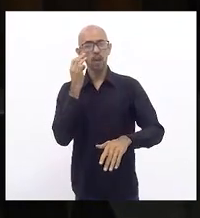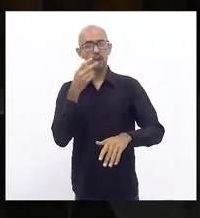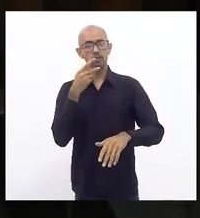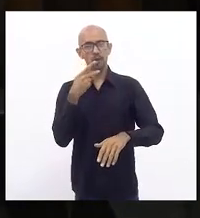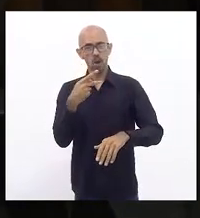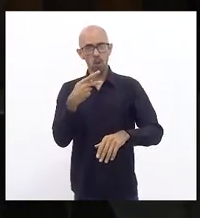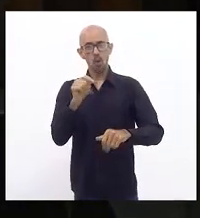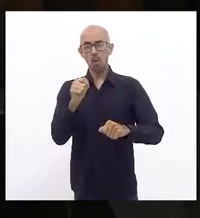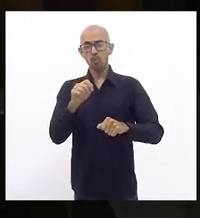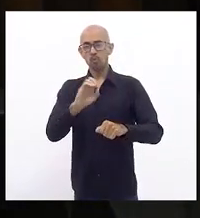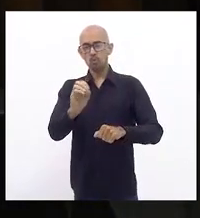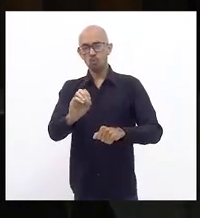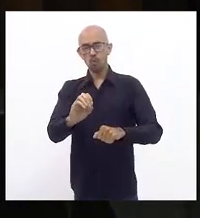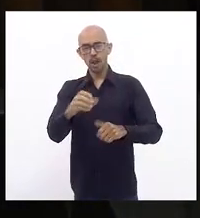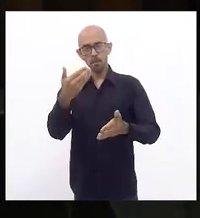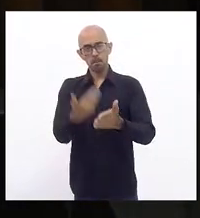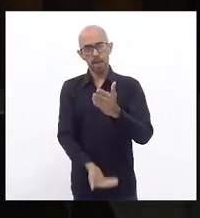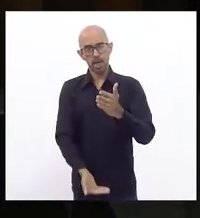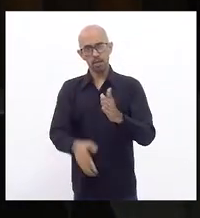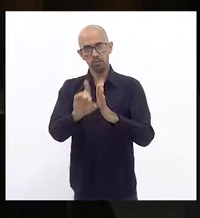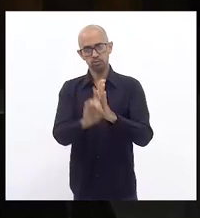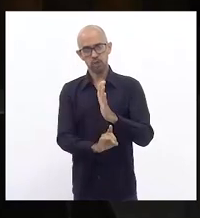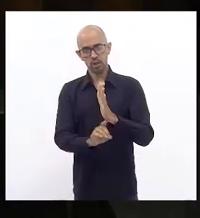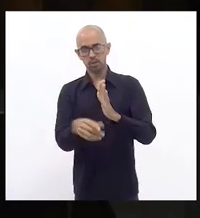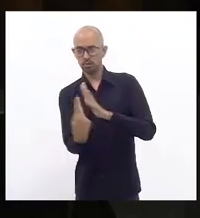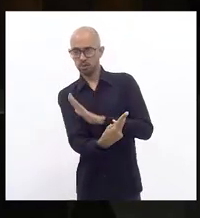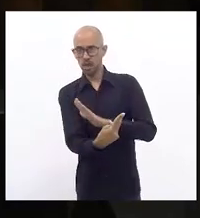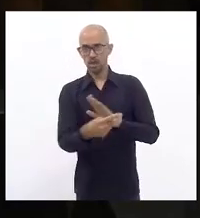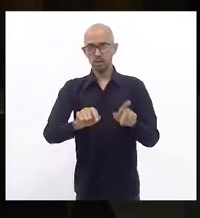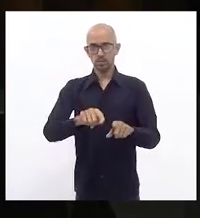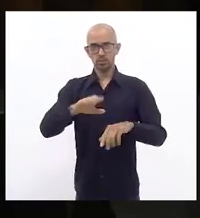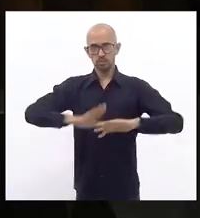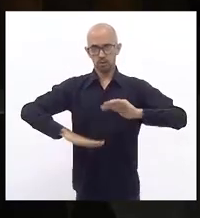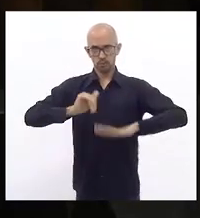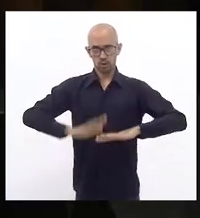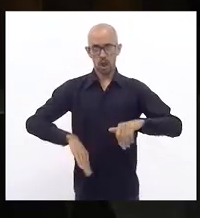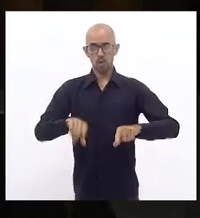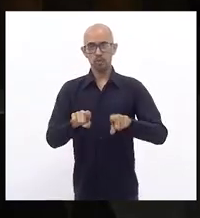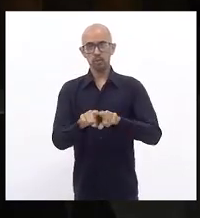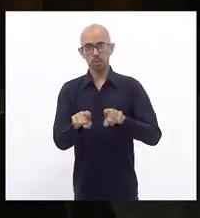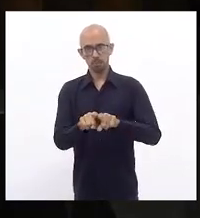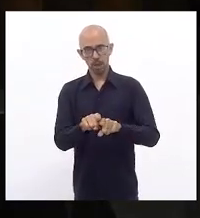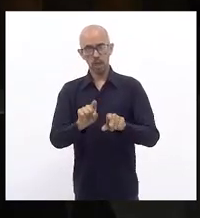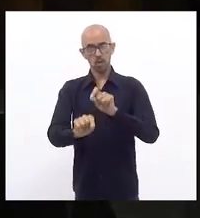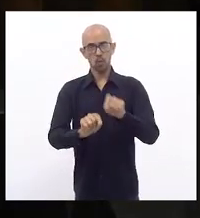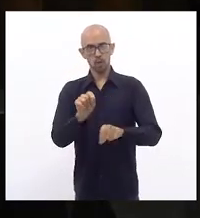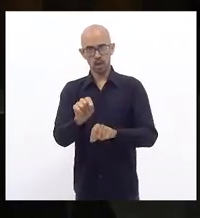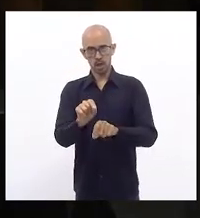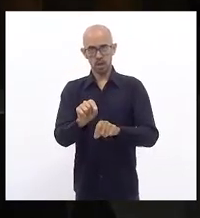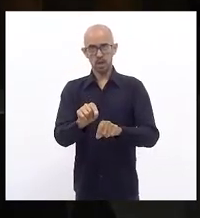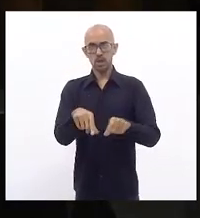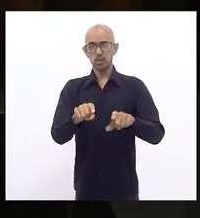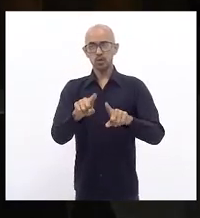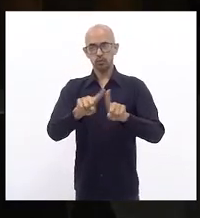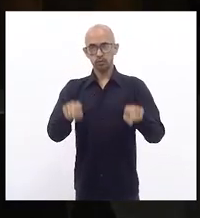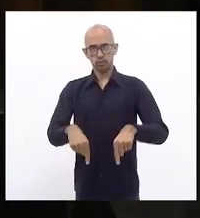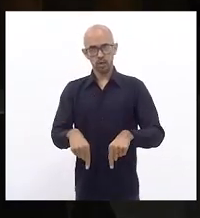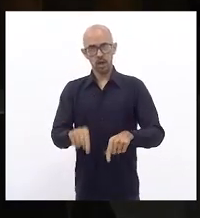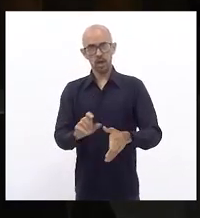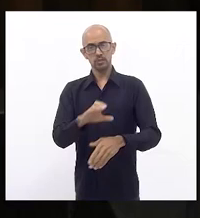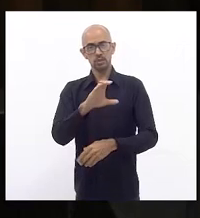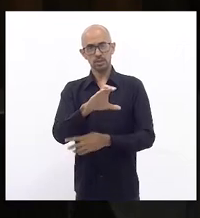possa perder qualquer direito e que, pelo menos isso, que os servidores da